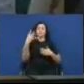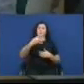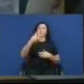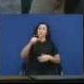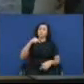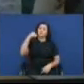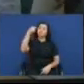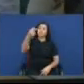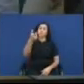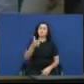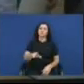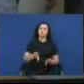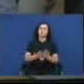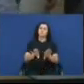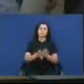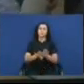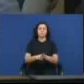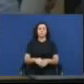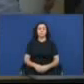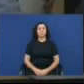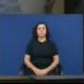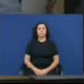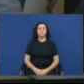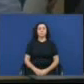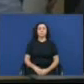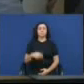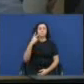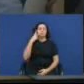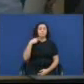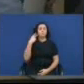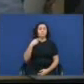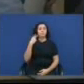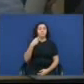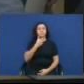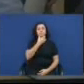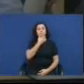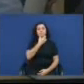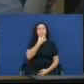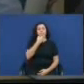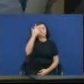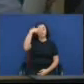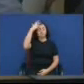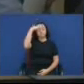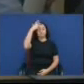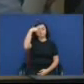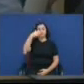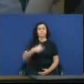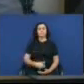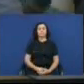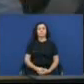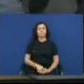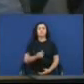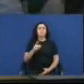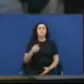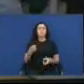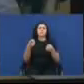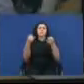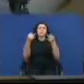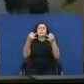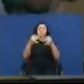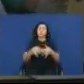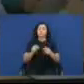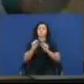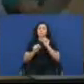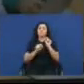posse dos vereadores juniores, né? Questão de ordem, senhor presidente. Pela ordem, vereadora Érica Tanque. Na verdade, queria comunicar a esse